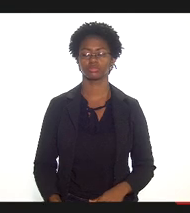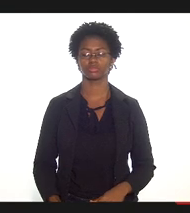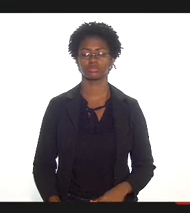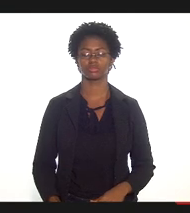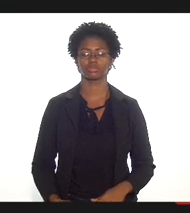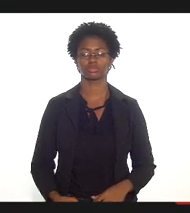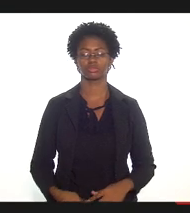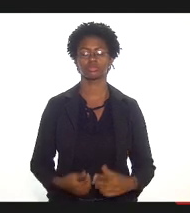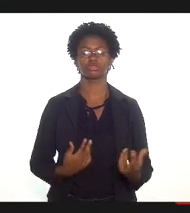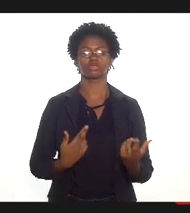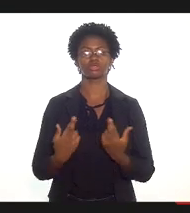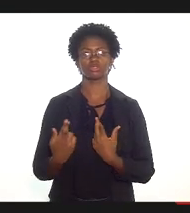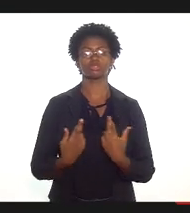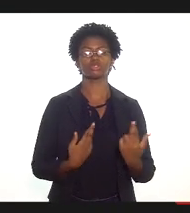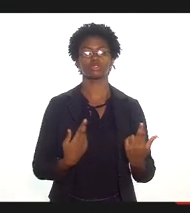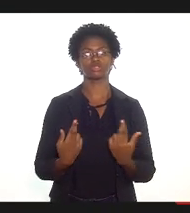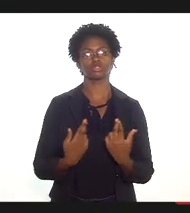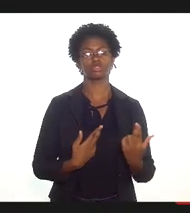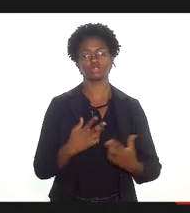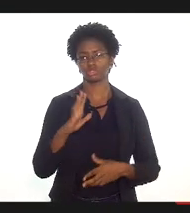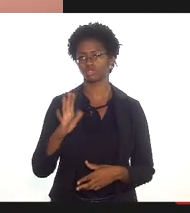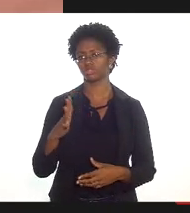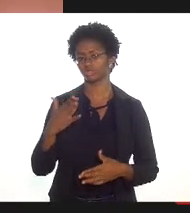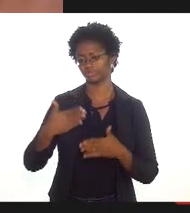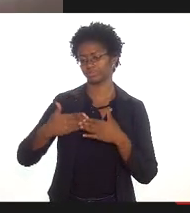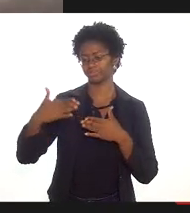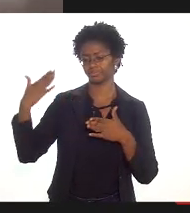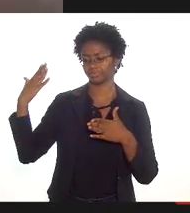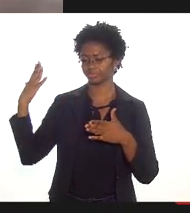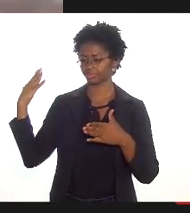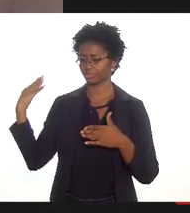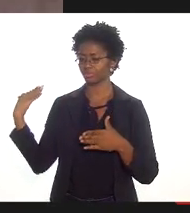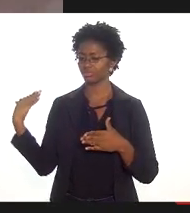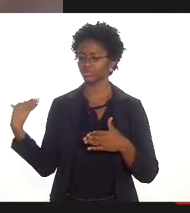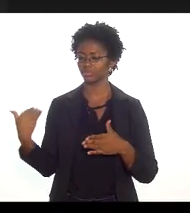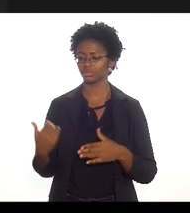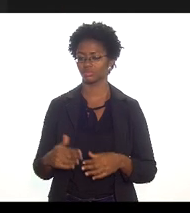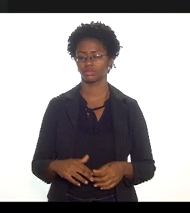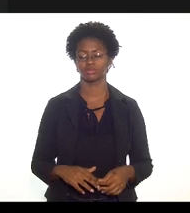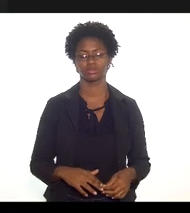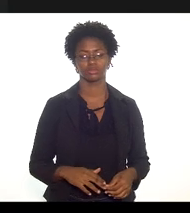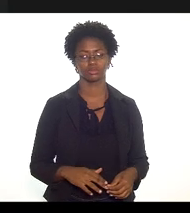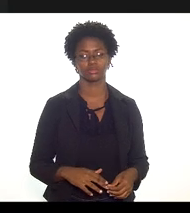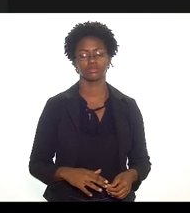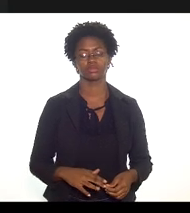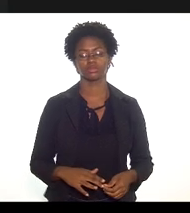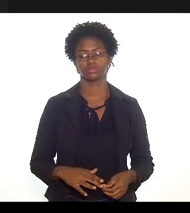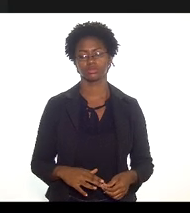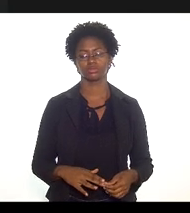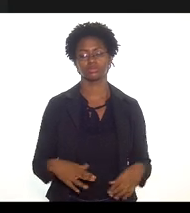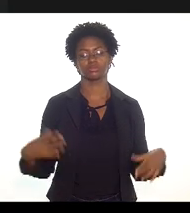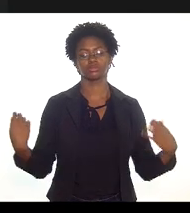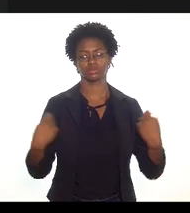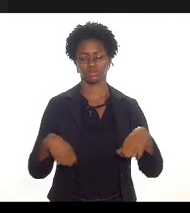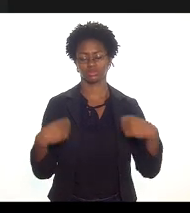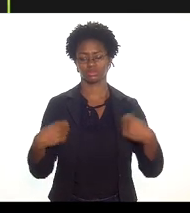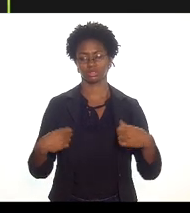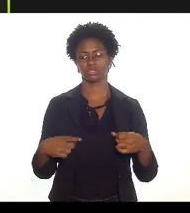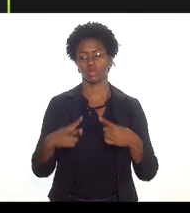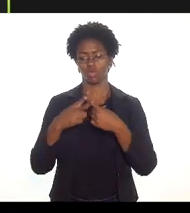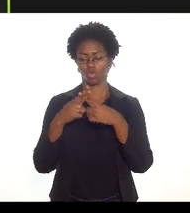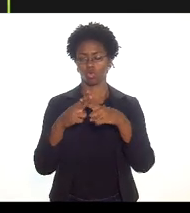de relações, né, que já vinham, que já vem de muito tempo, que é necessário recuperar,